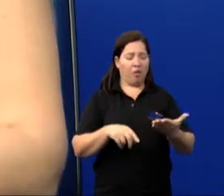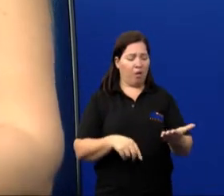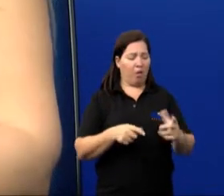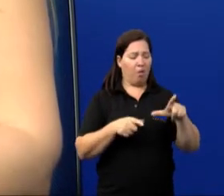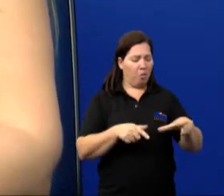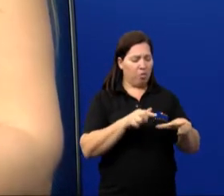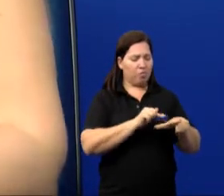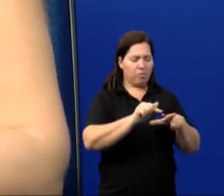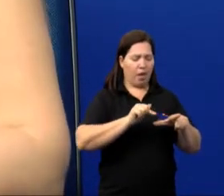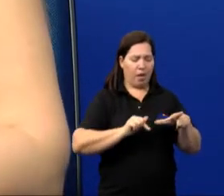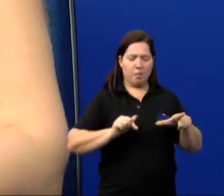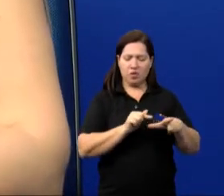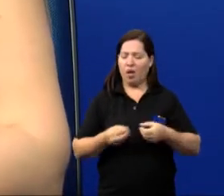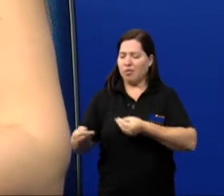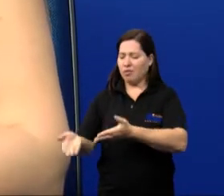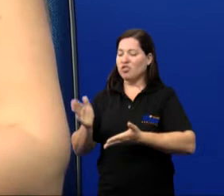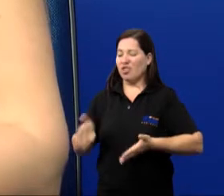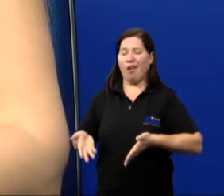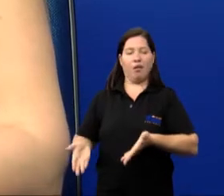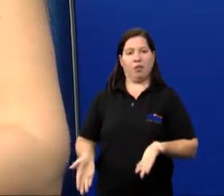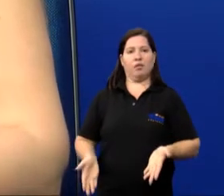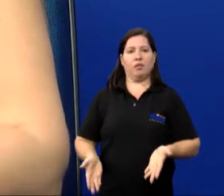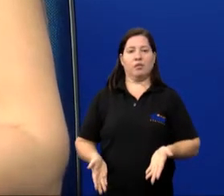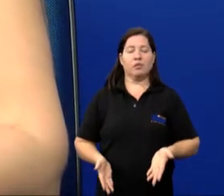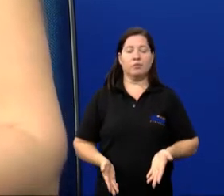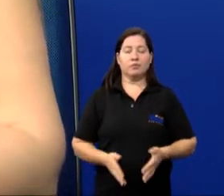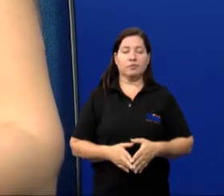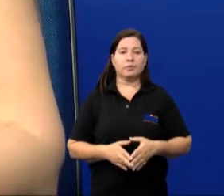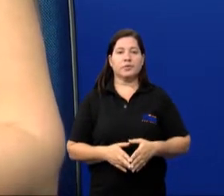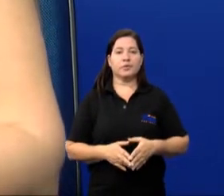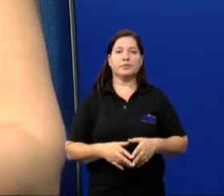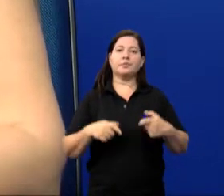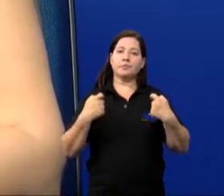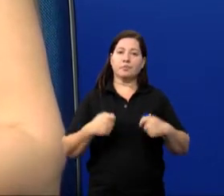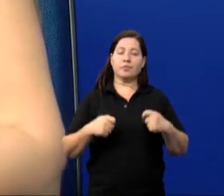Né? É necessário? Então, eu estou dando alguns exemplos de que nós também temos,